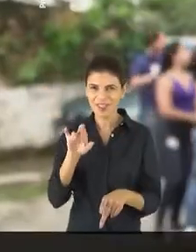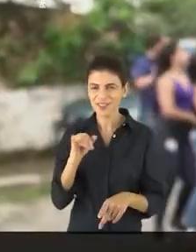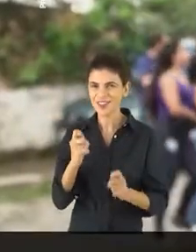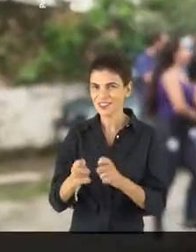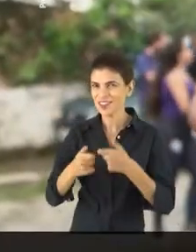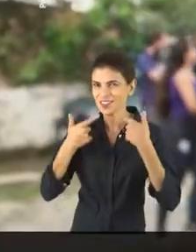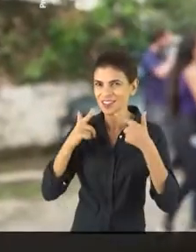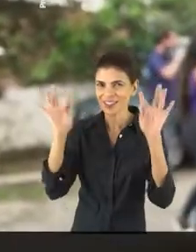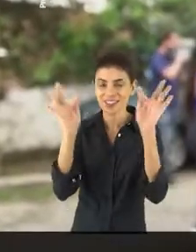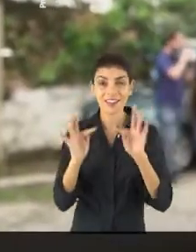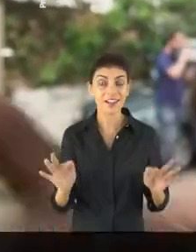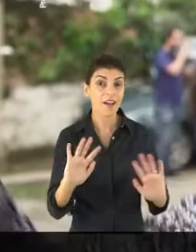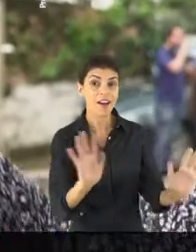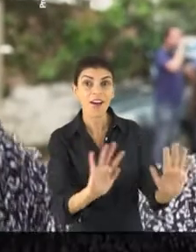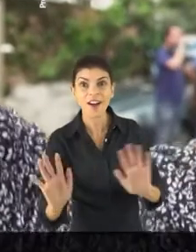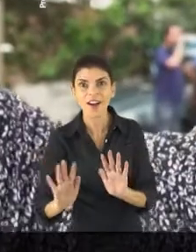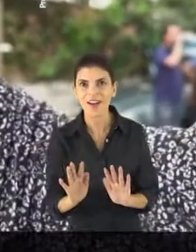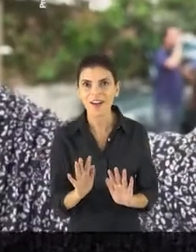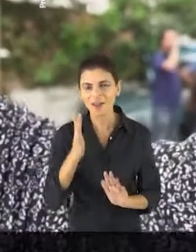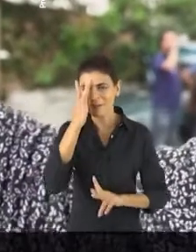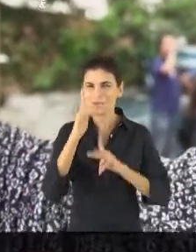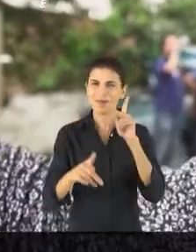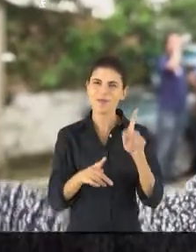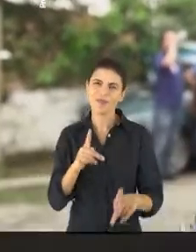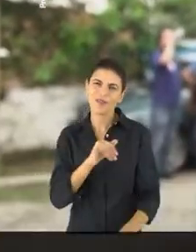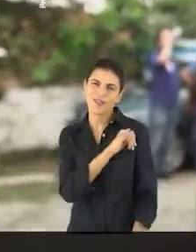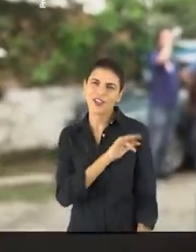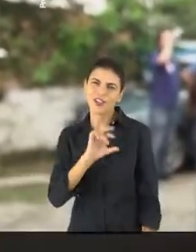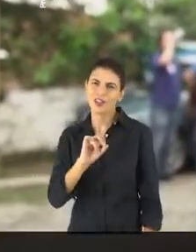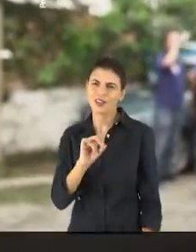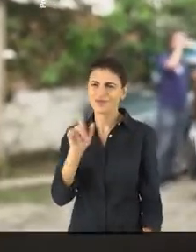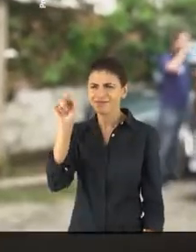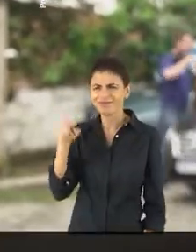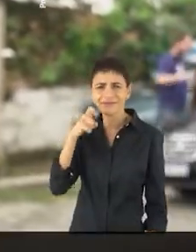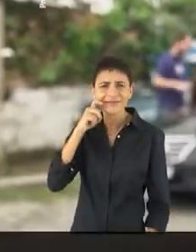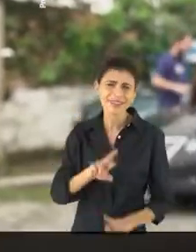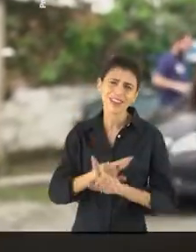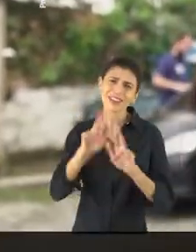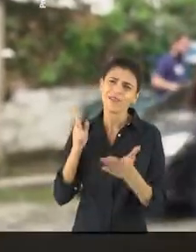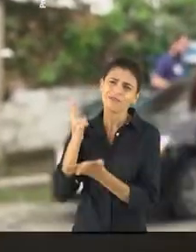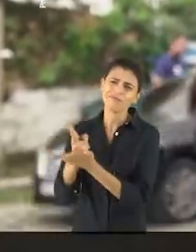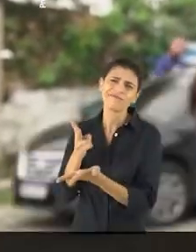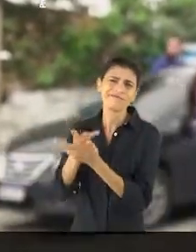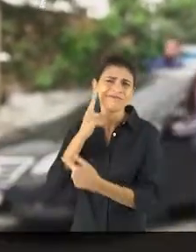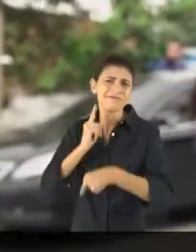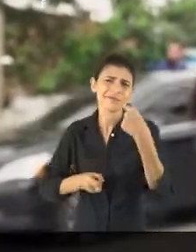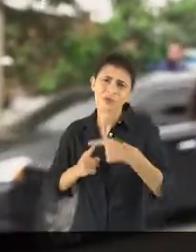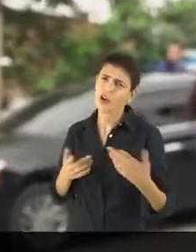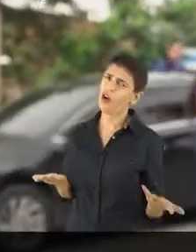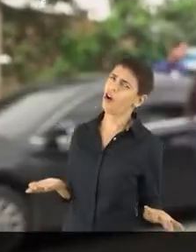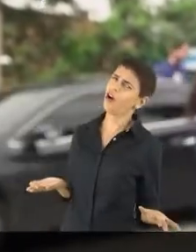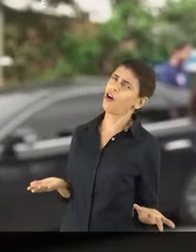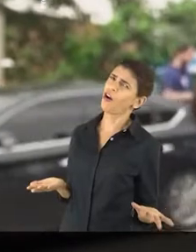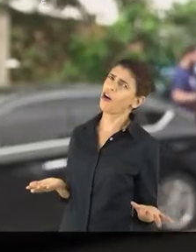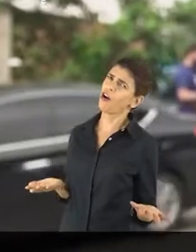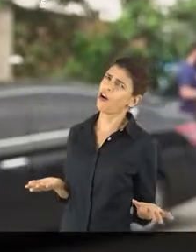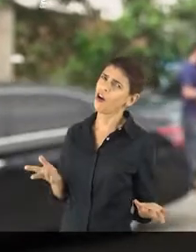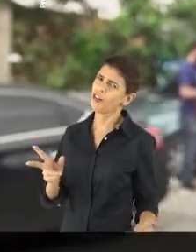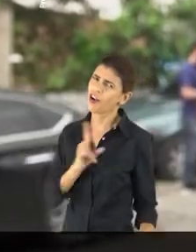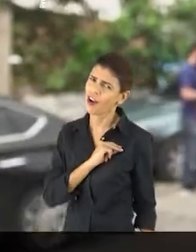Alô, meu Rio! Luiz Lima! Um cara diferente disso tudo que está aí.